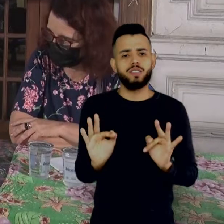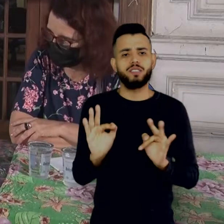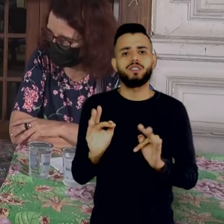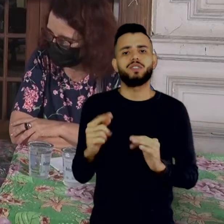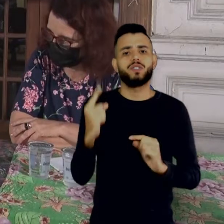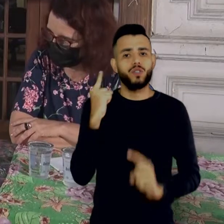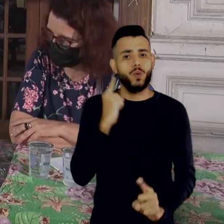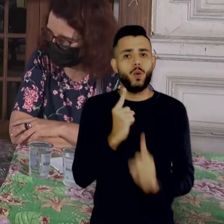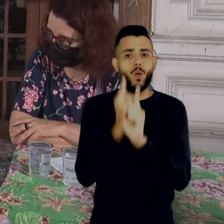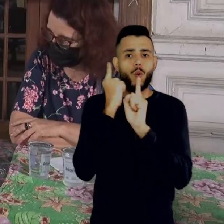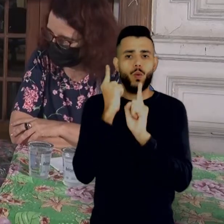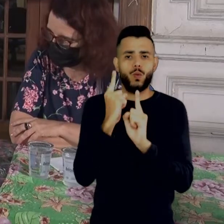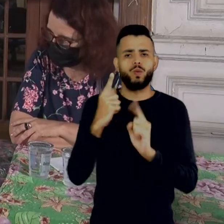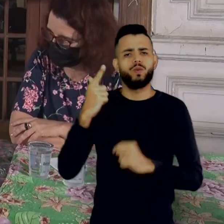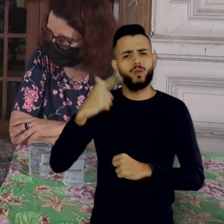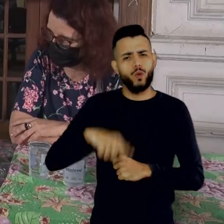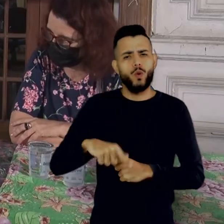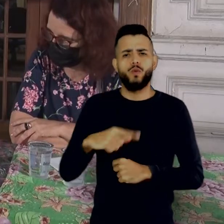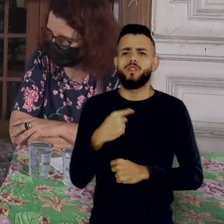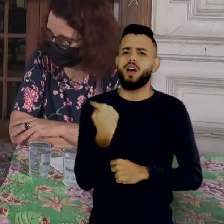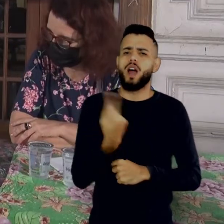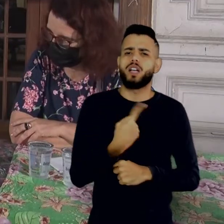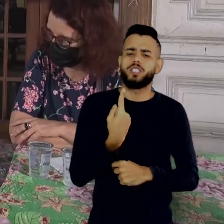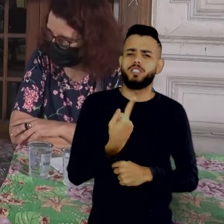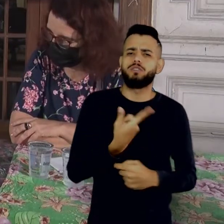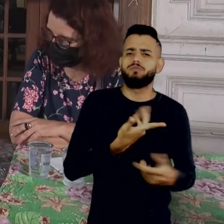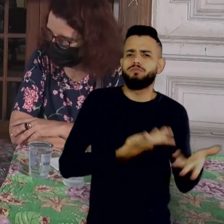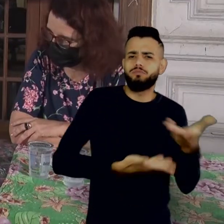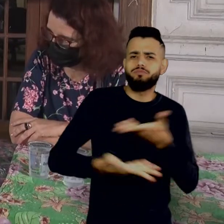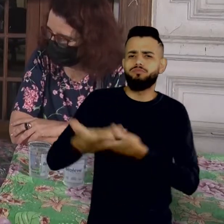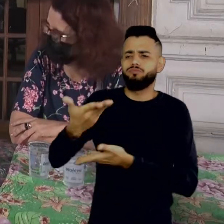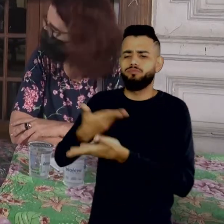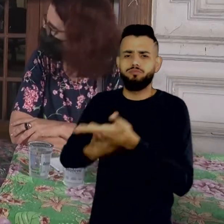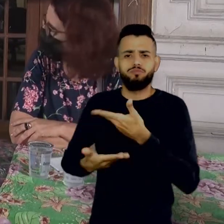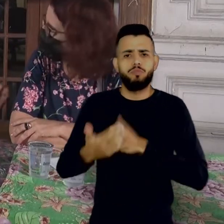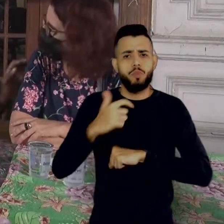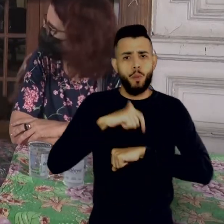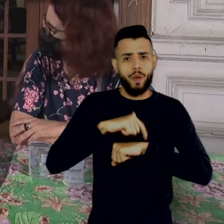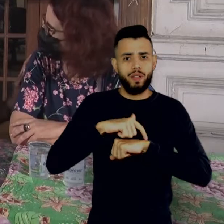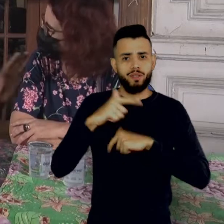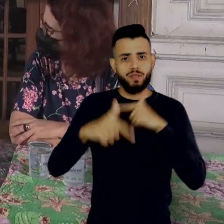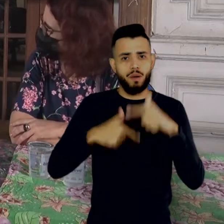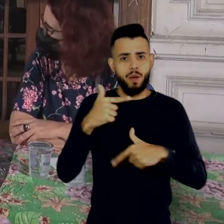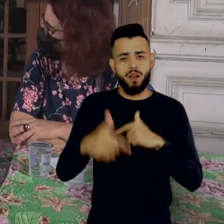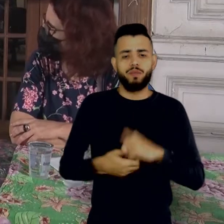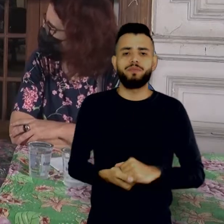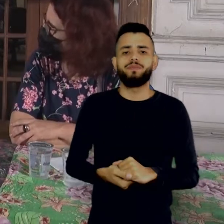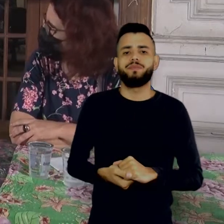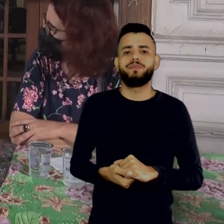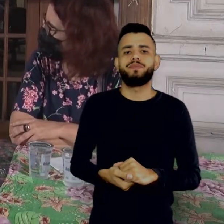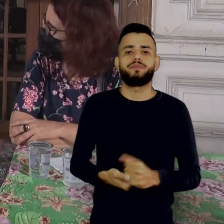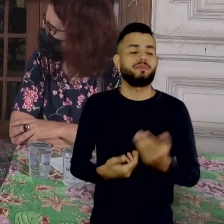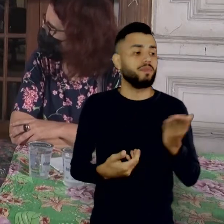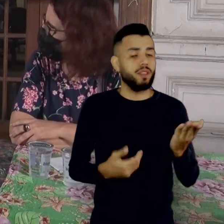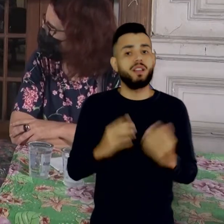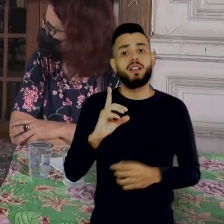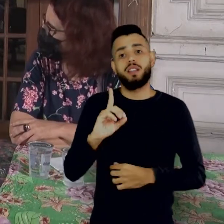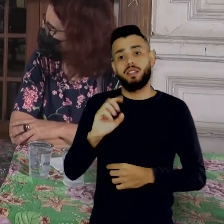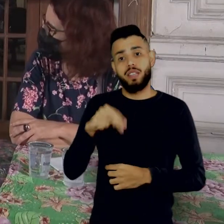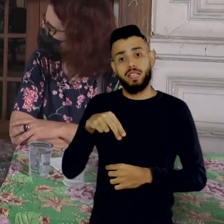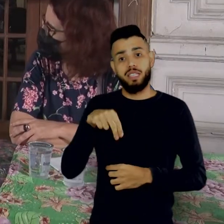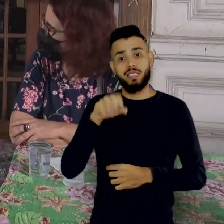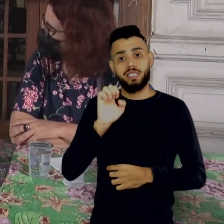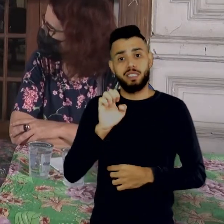com esse reencontro e com a gente ter compartilhado momentos de trabalho. Denise, conheci no momento em